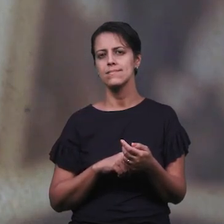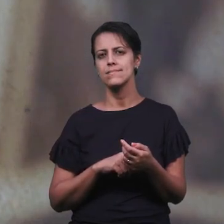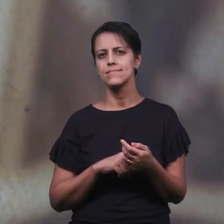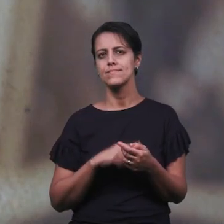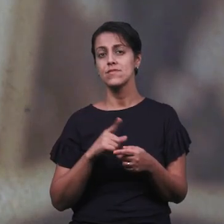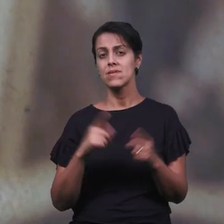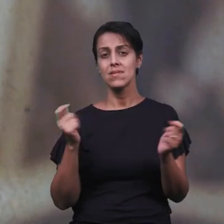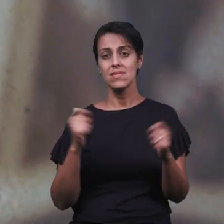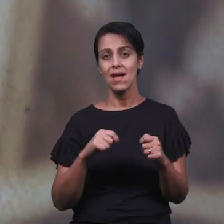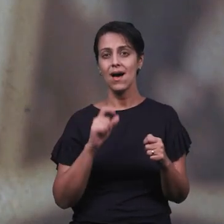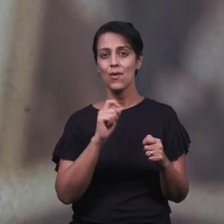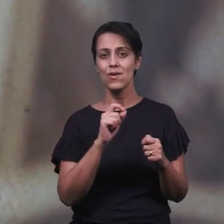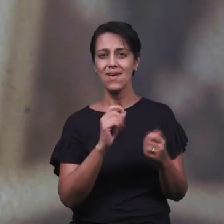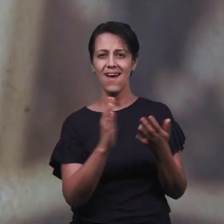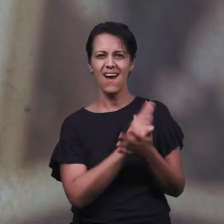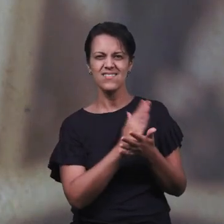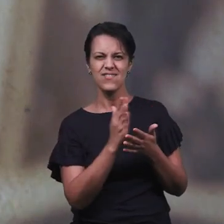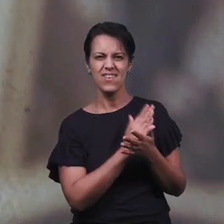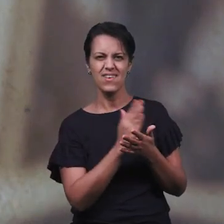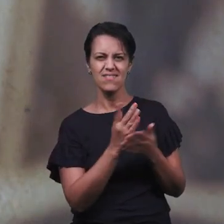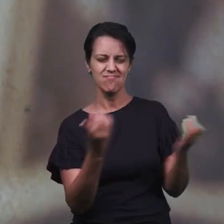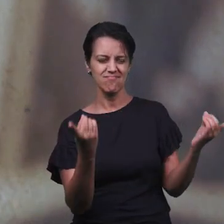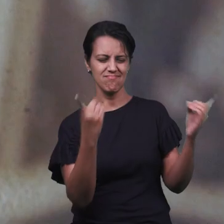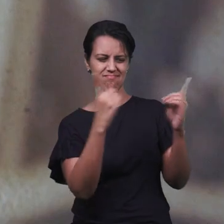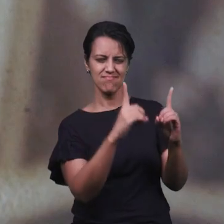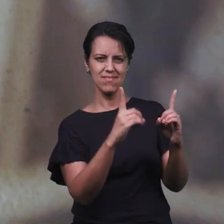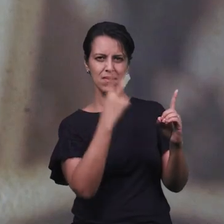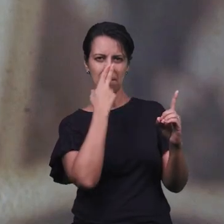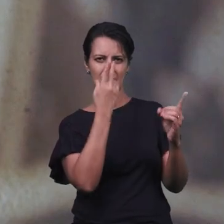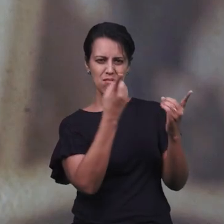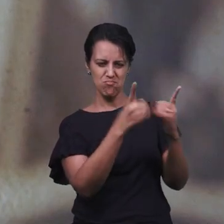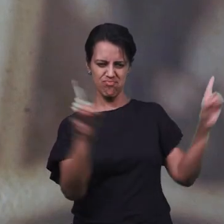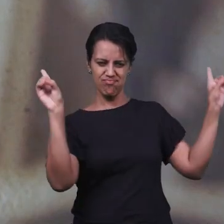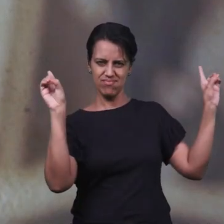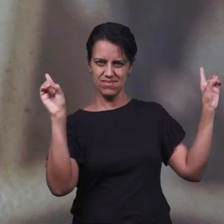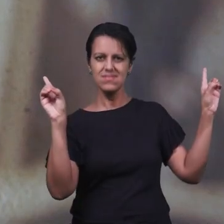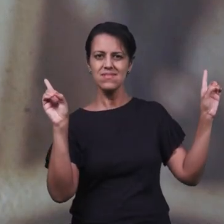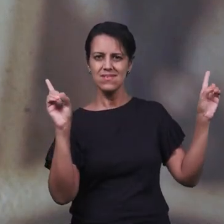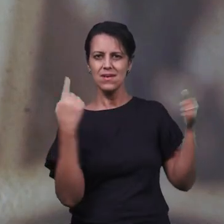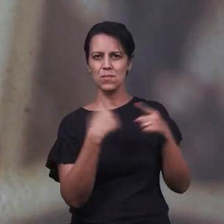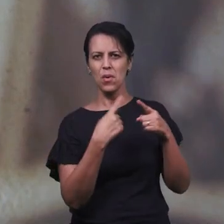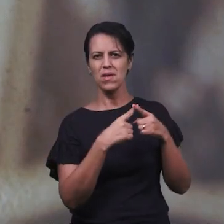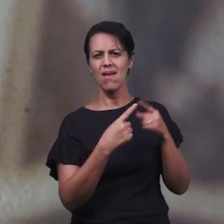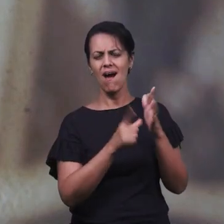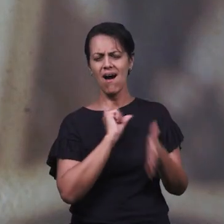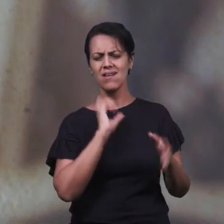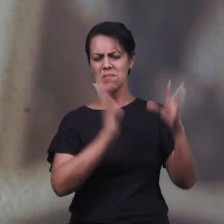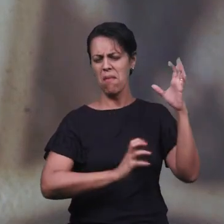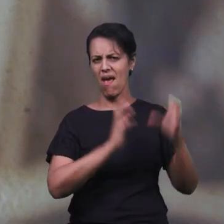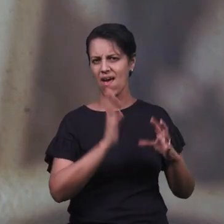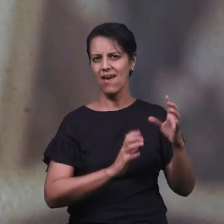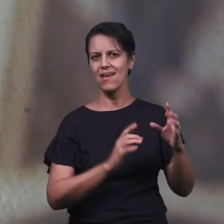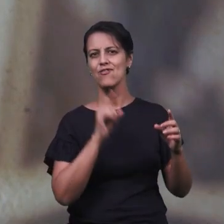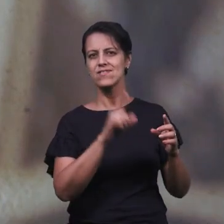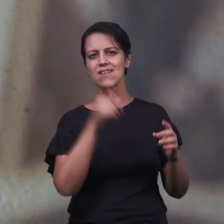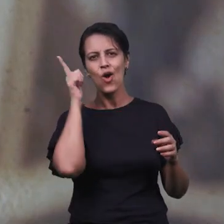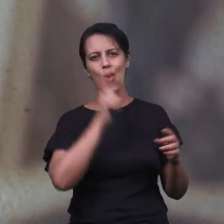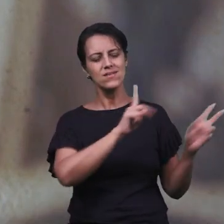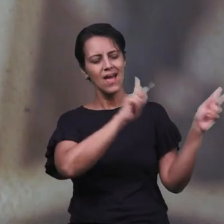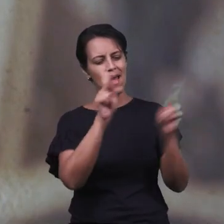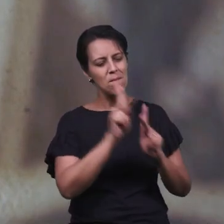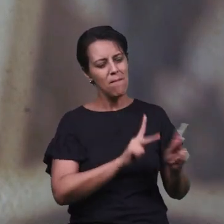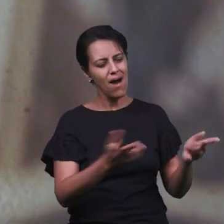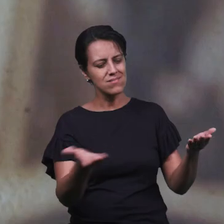um diálogo que às vezes estava até rompido, né, pela questão, né? Então,